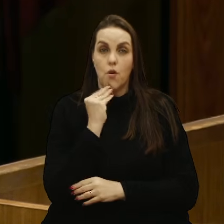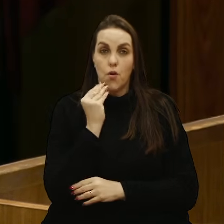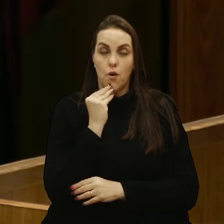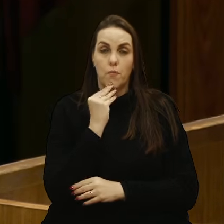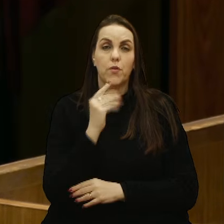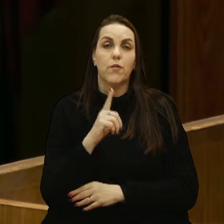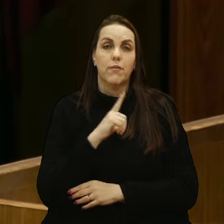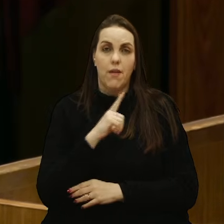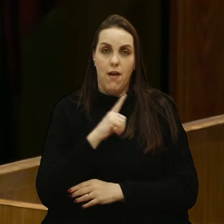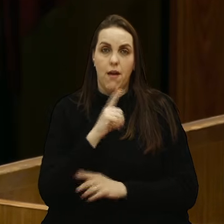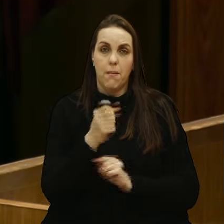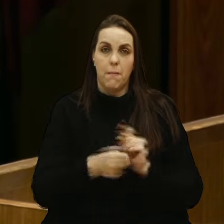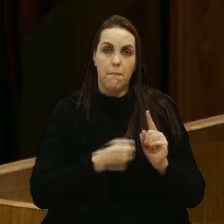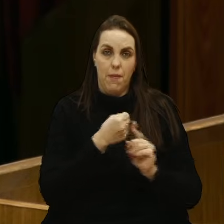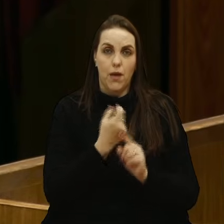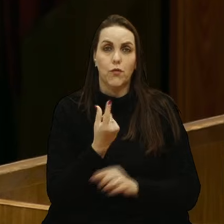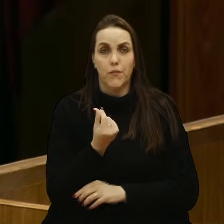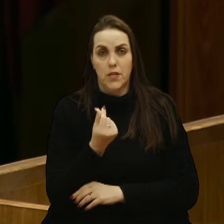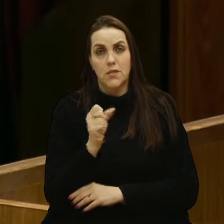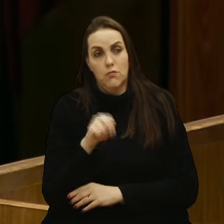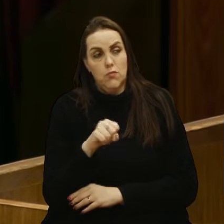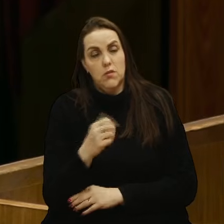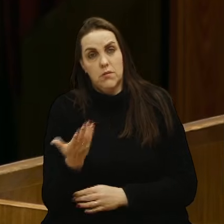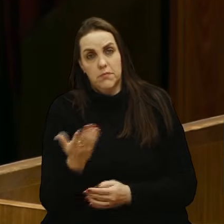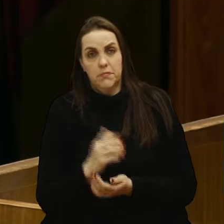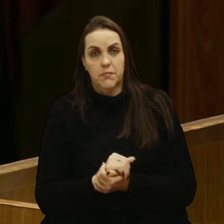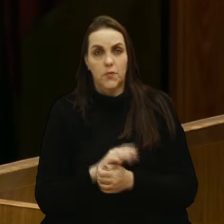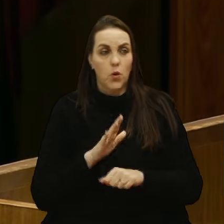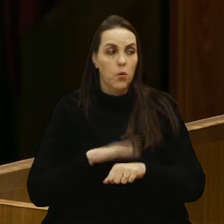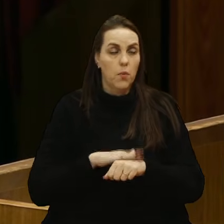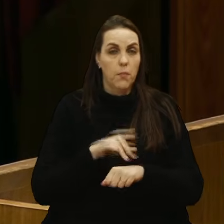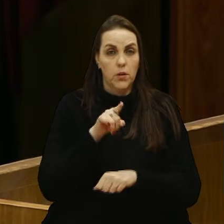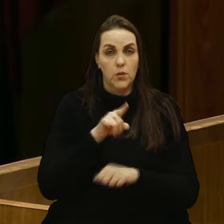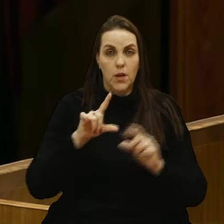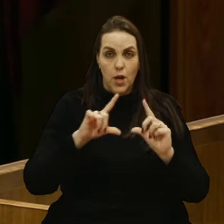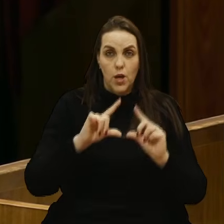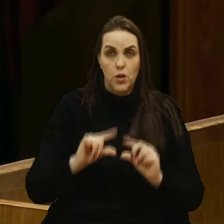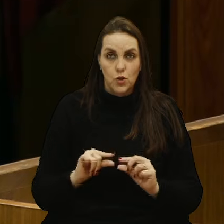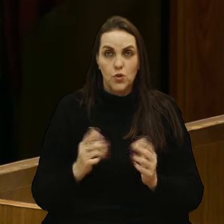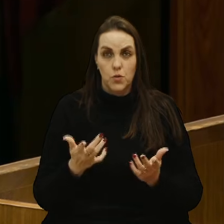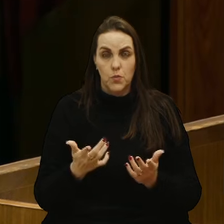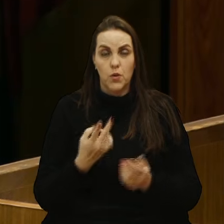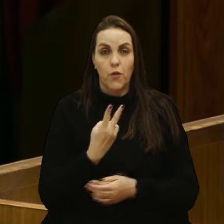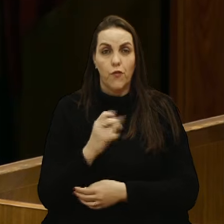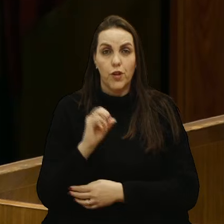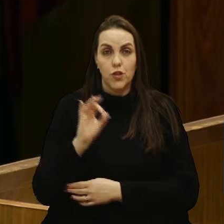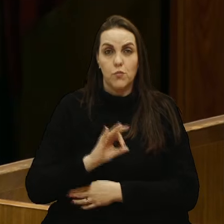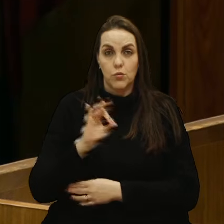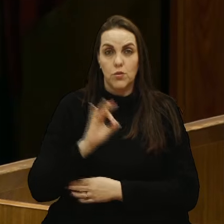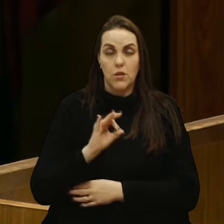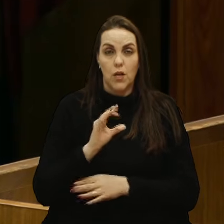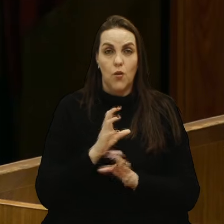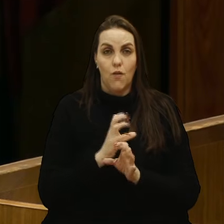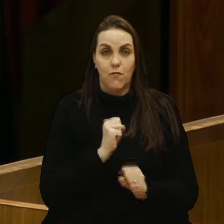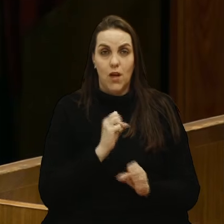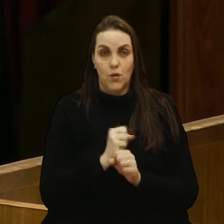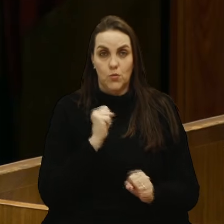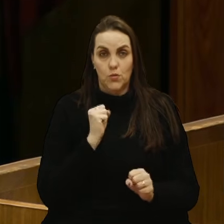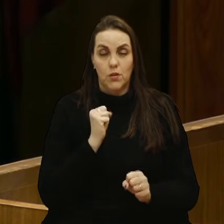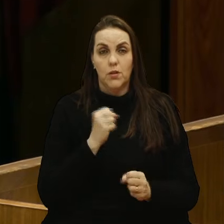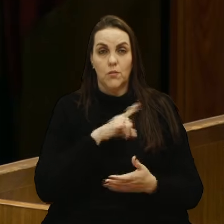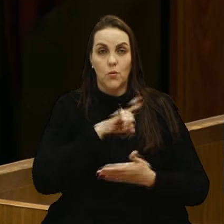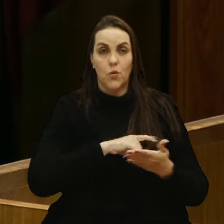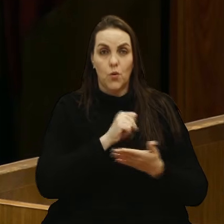ter impacto financeiro, sim. No momento em que você reduzir em 20% o faturamento de um